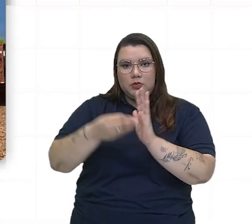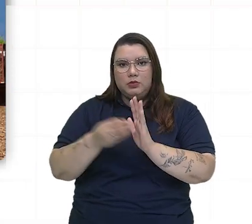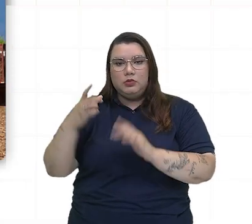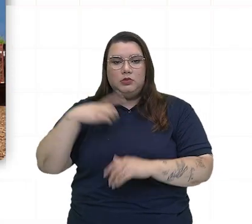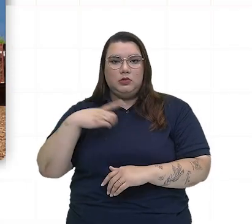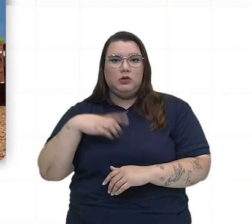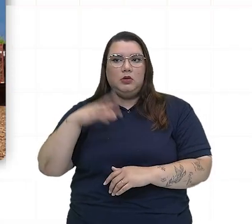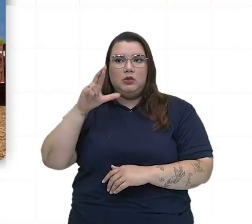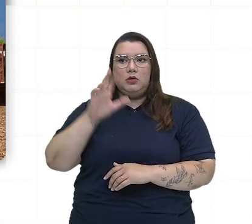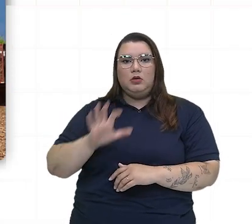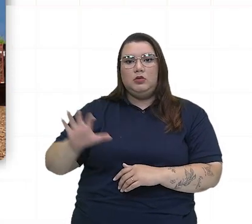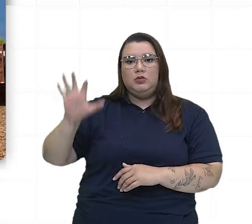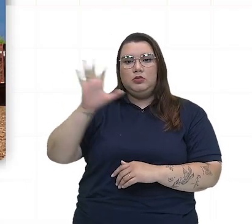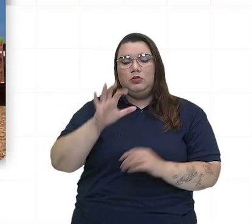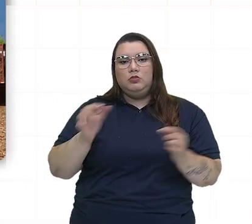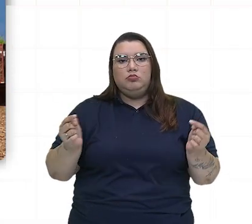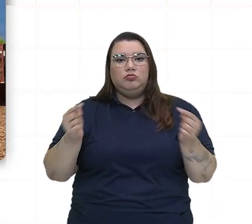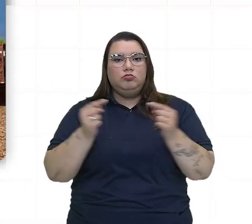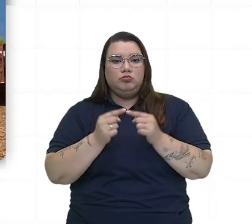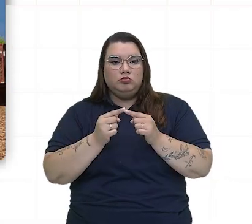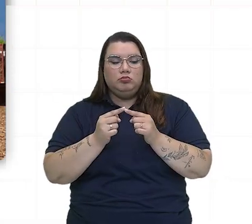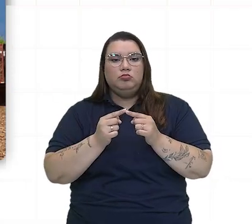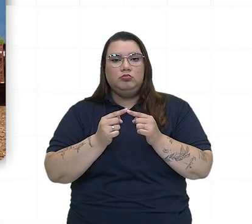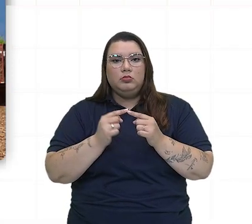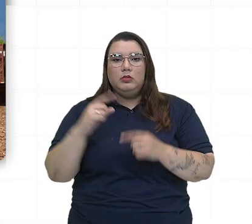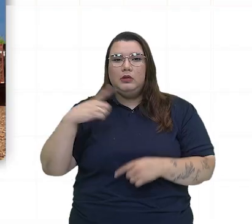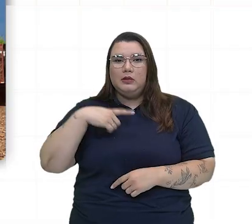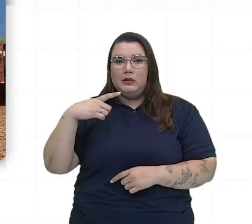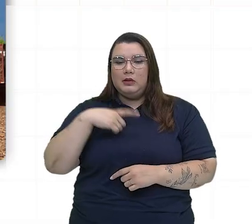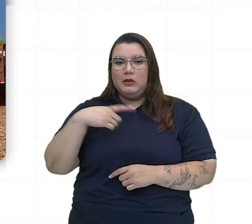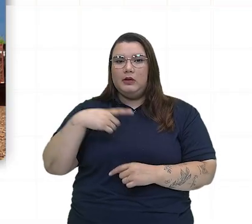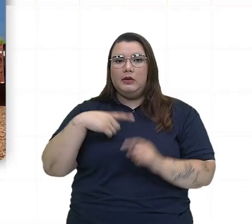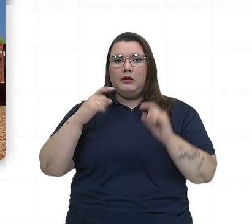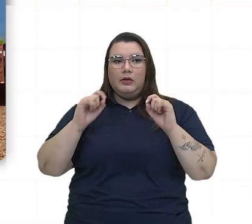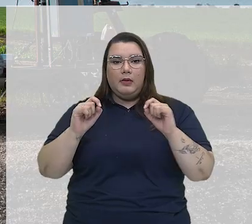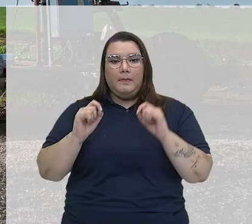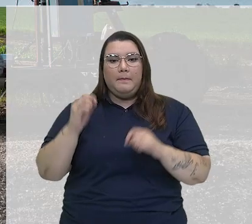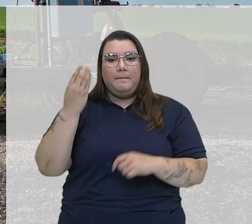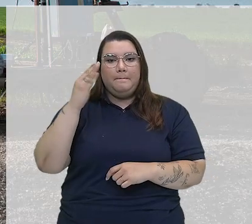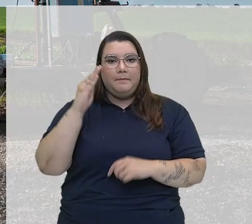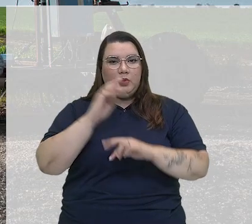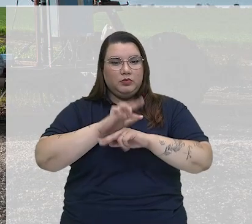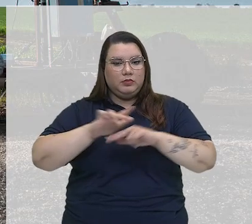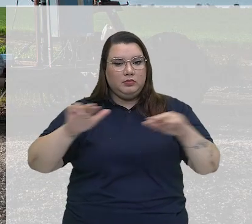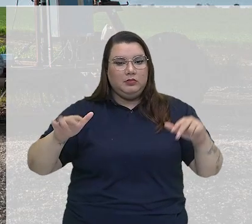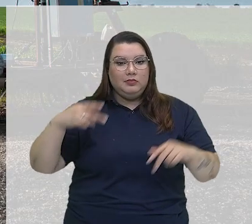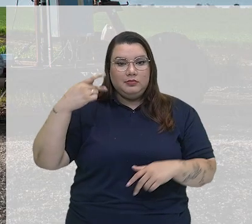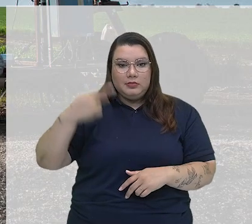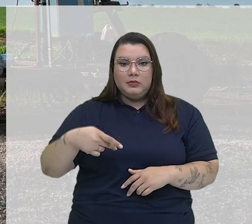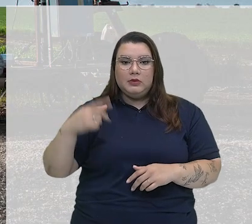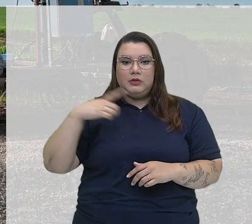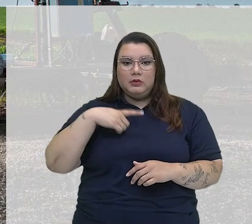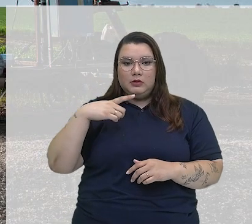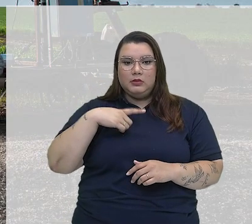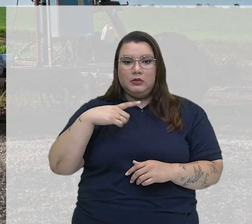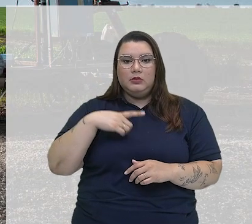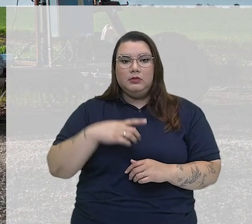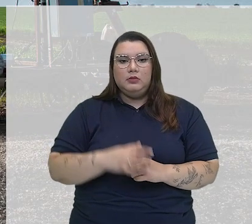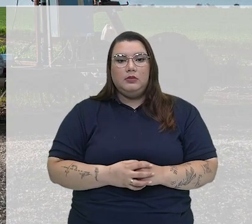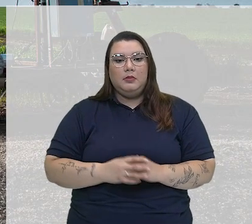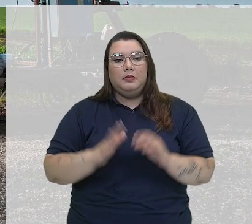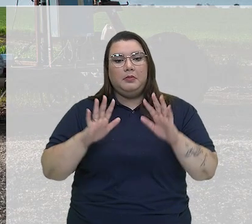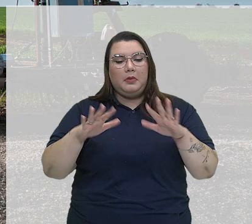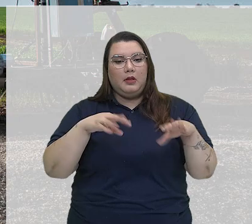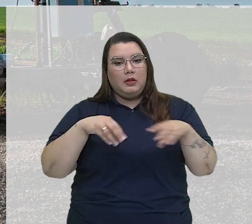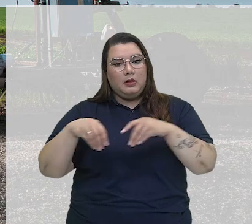gente está numa região aqui, apesar de nós termos muita biodiversidade, né,